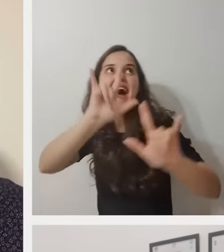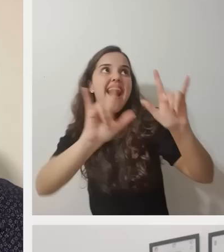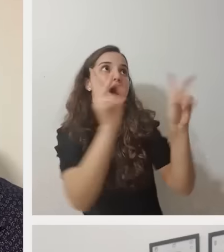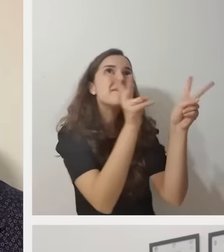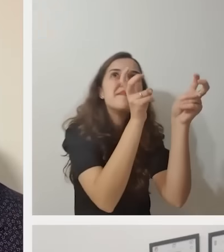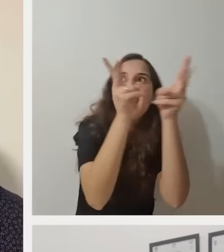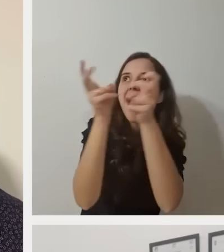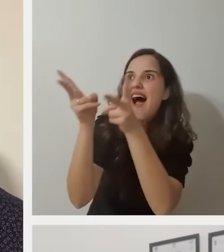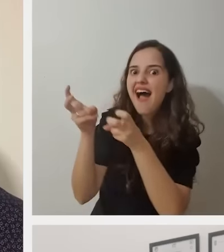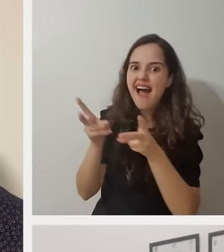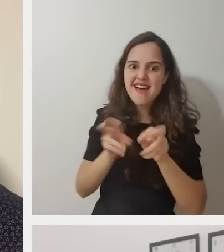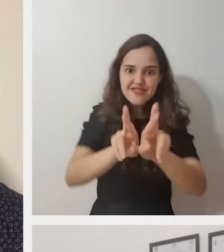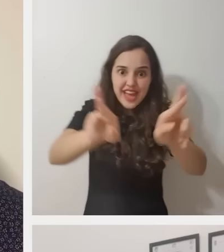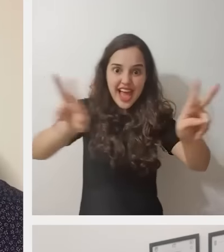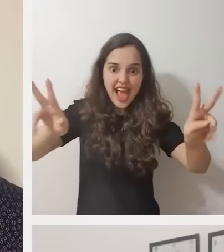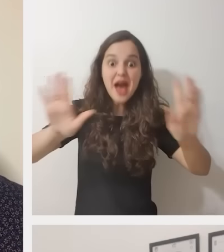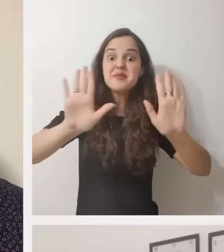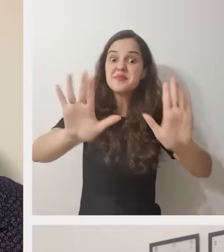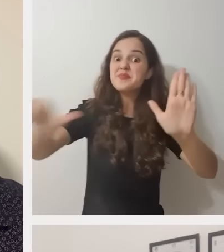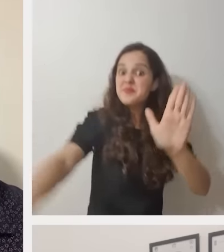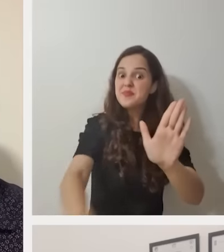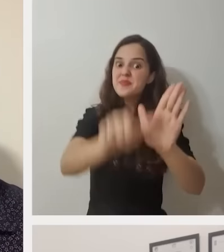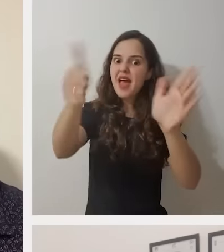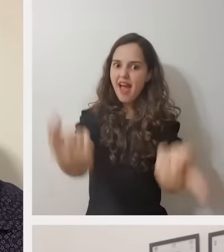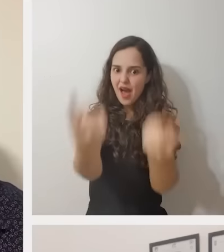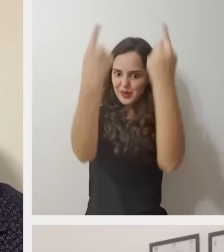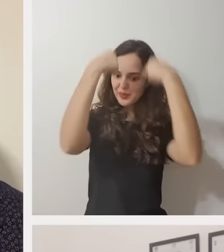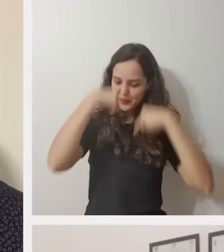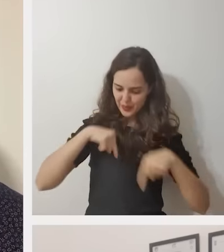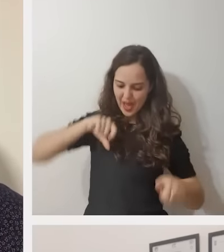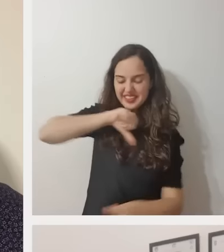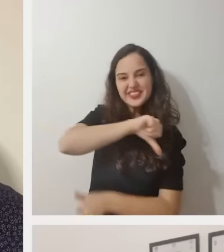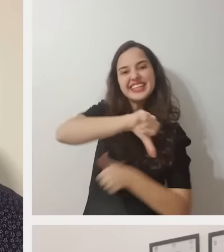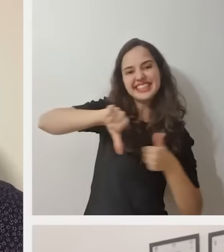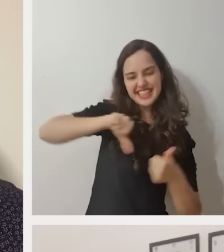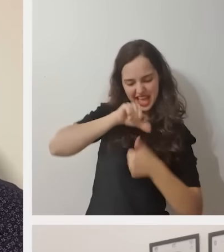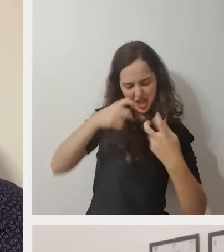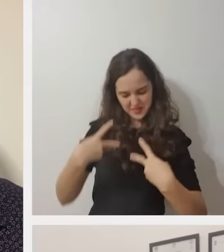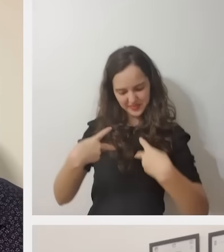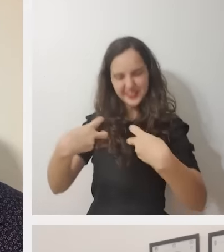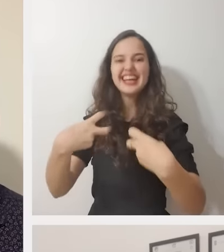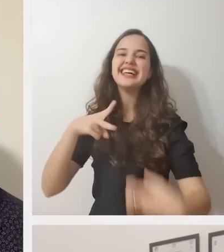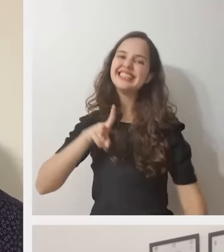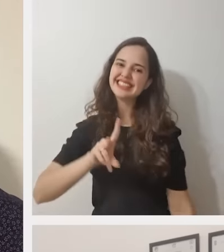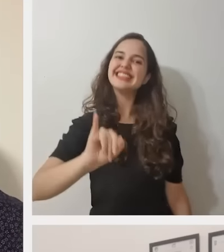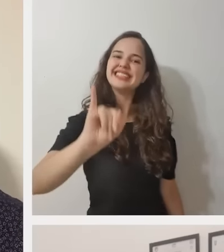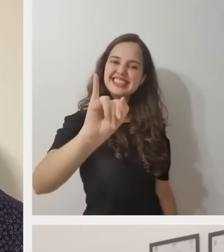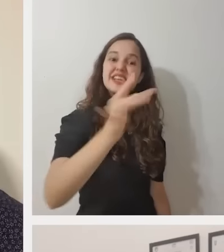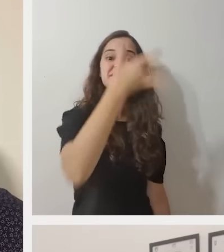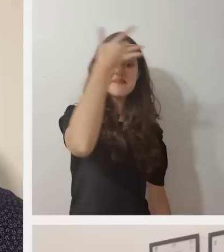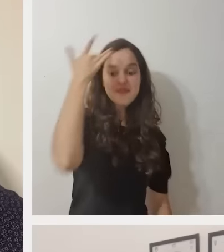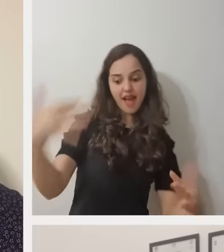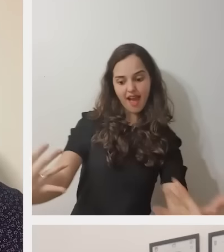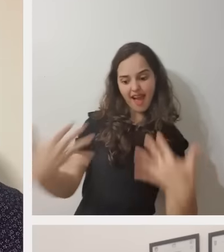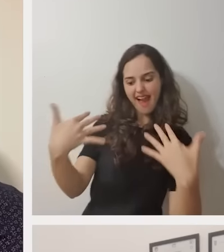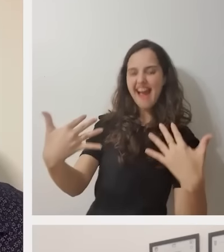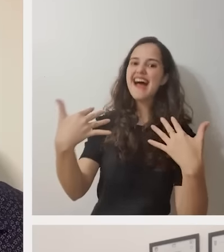mim, a começar em mim, quem me perceber, que antes possa